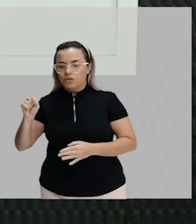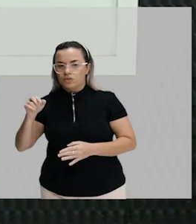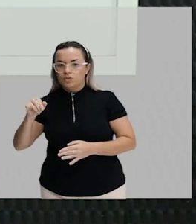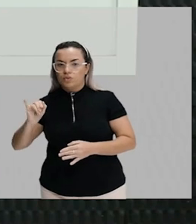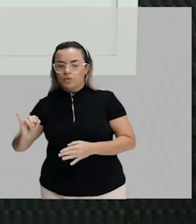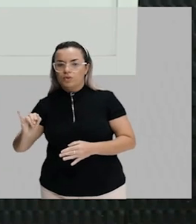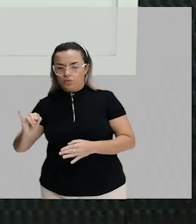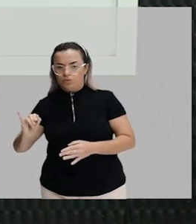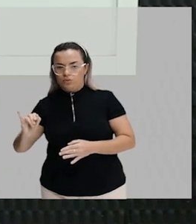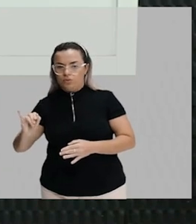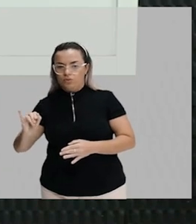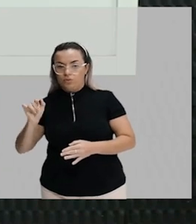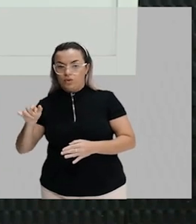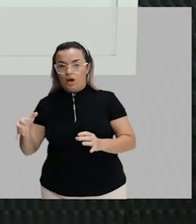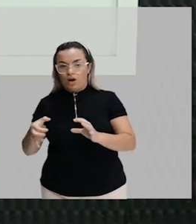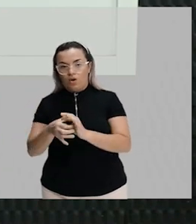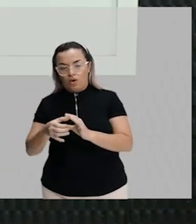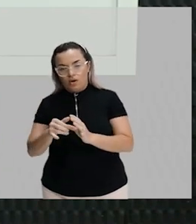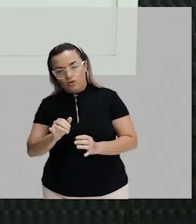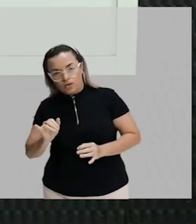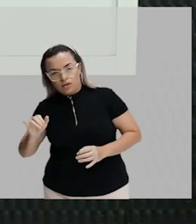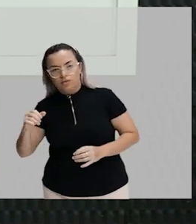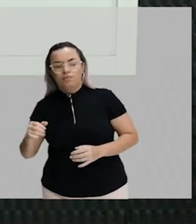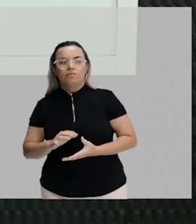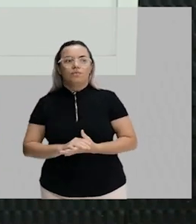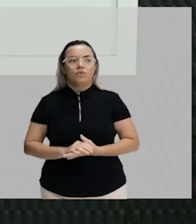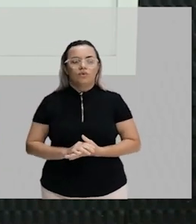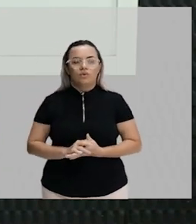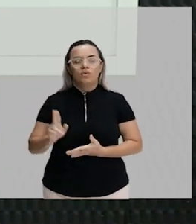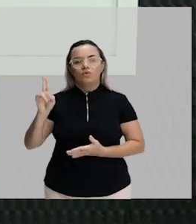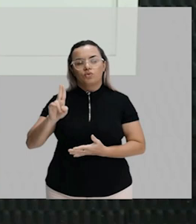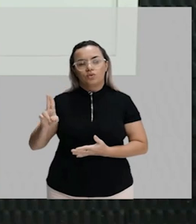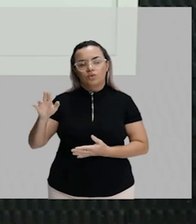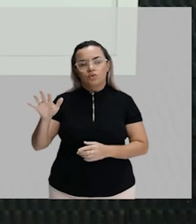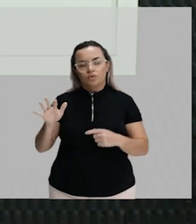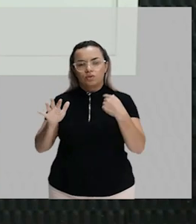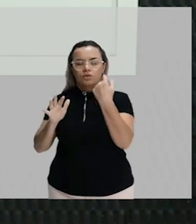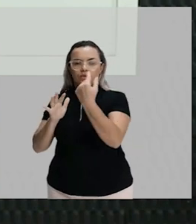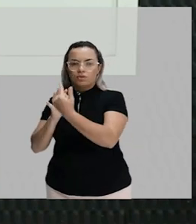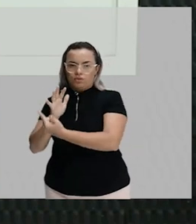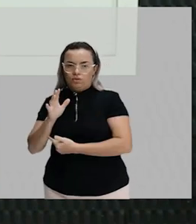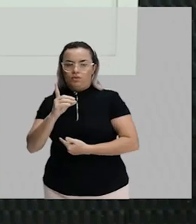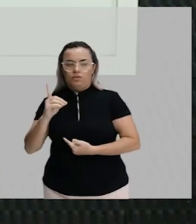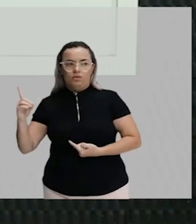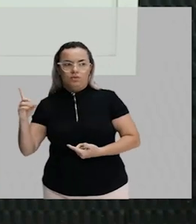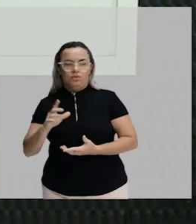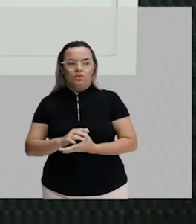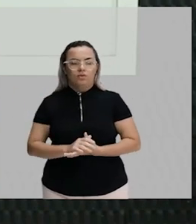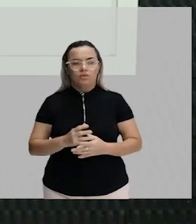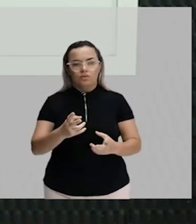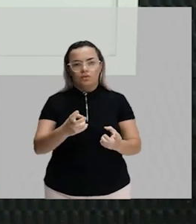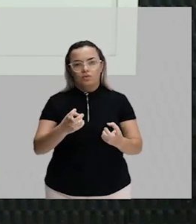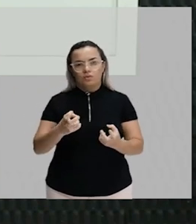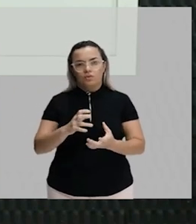certo então utilizando a mão direita nós vamos perceber o seguinte que nós vamos ter o